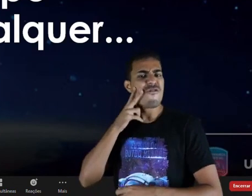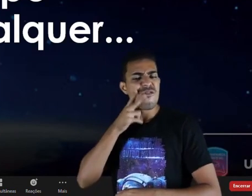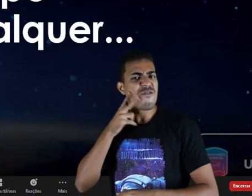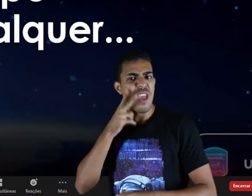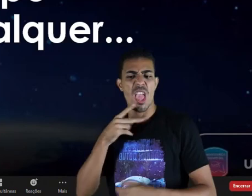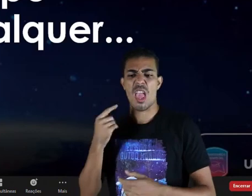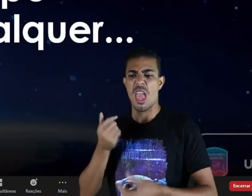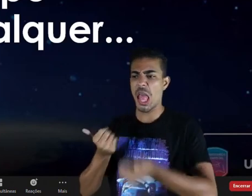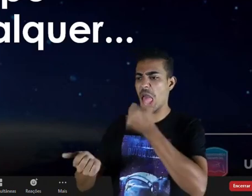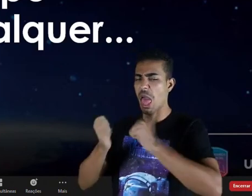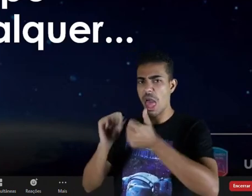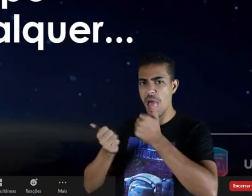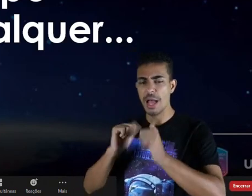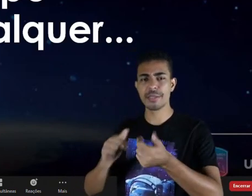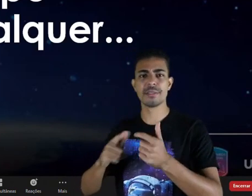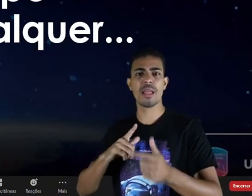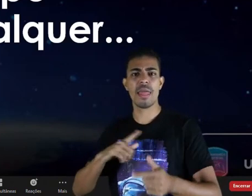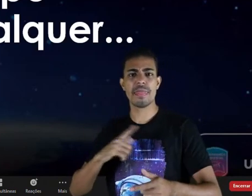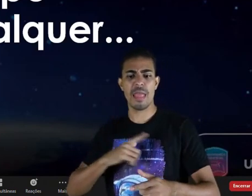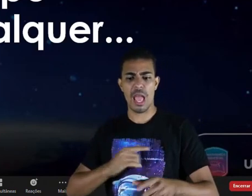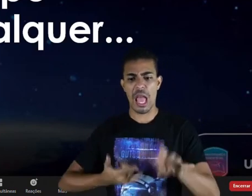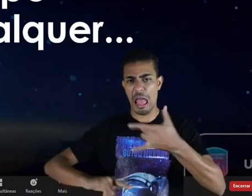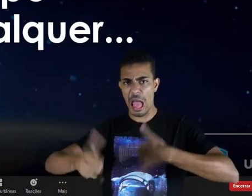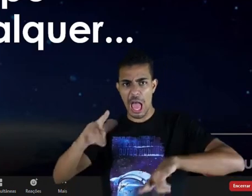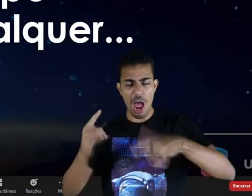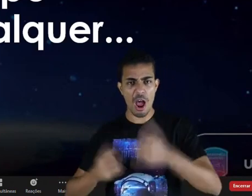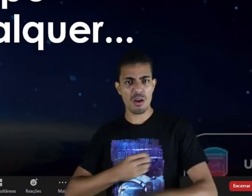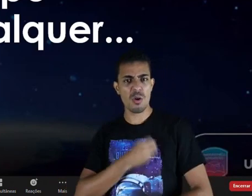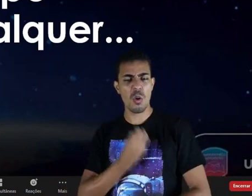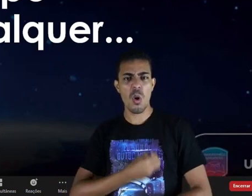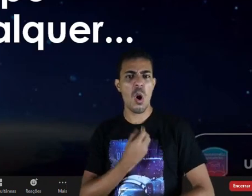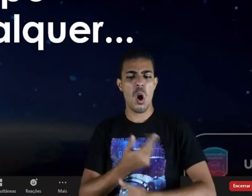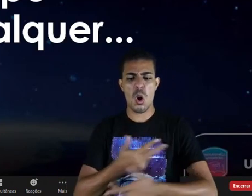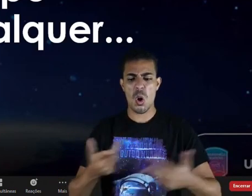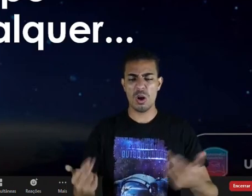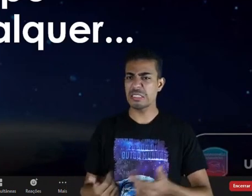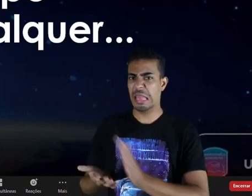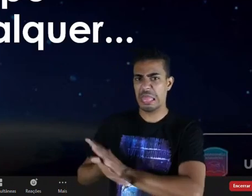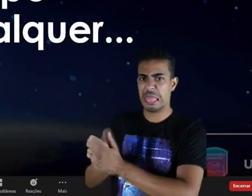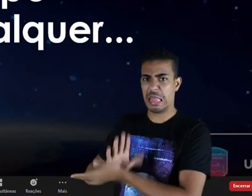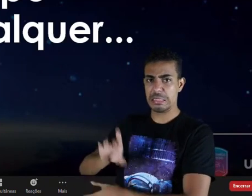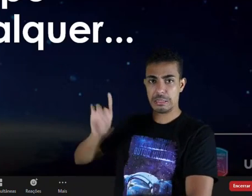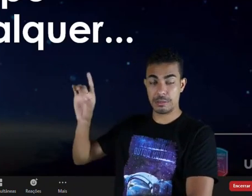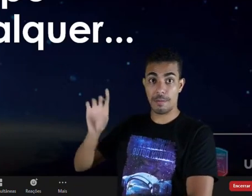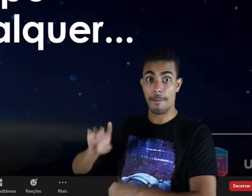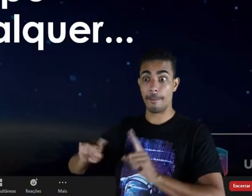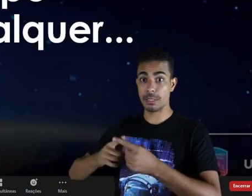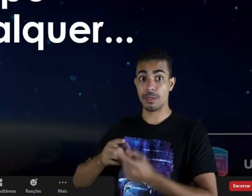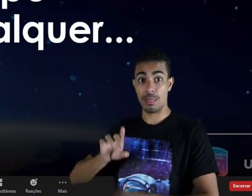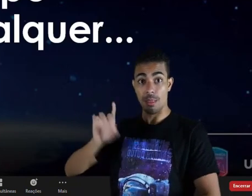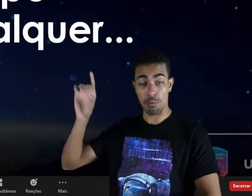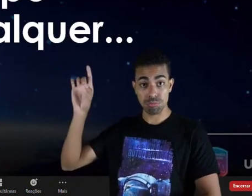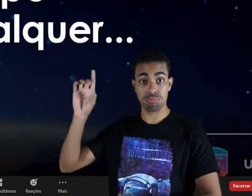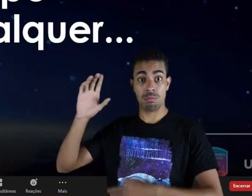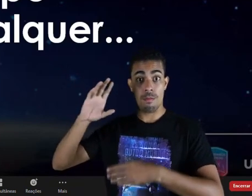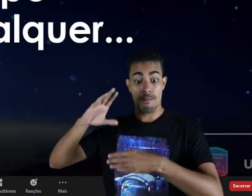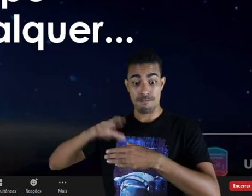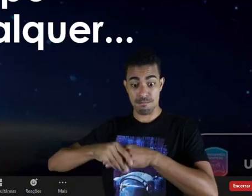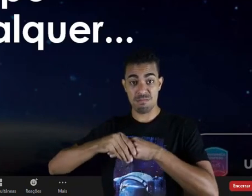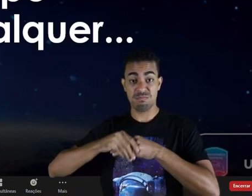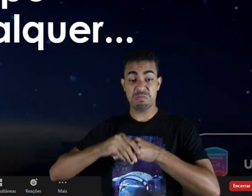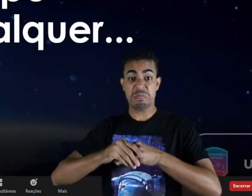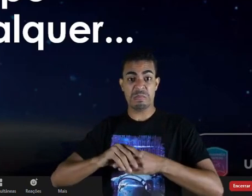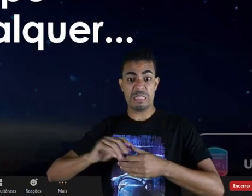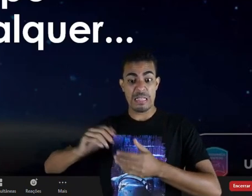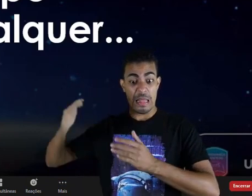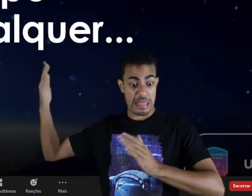numa festa que talvez houvesse orgia, coisas que desagradavam a Deus, até que a mão do Senhor aparece de maneira